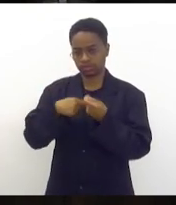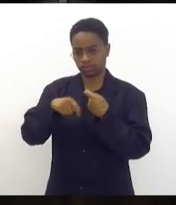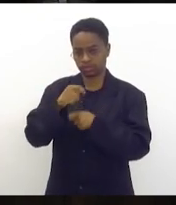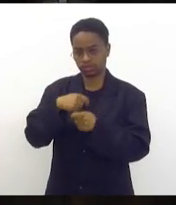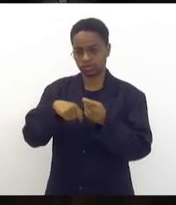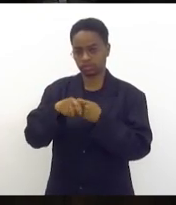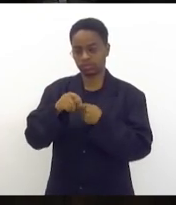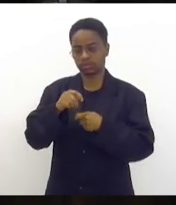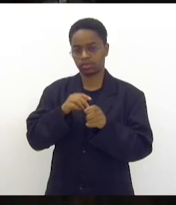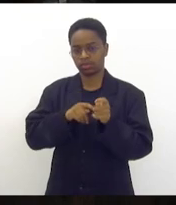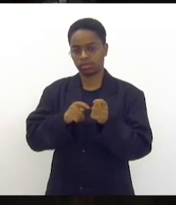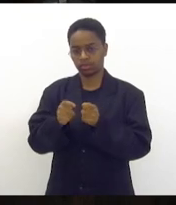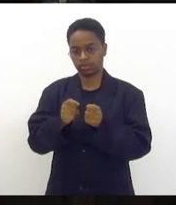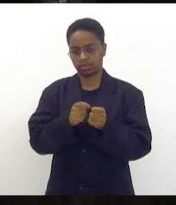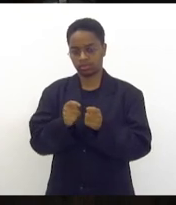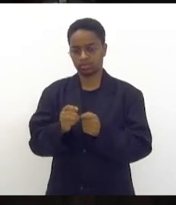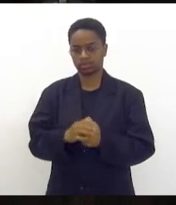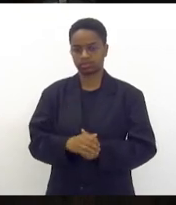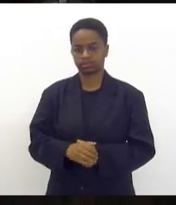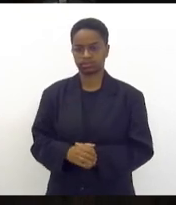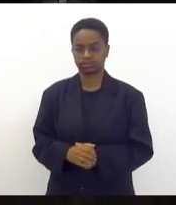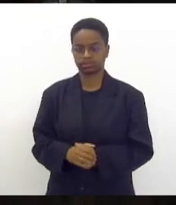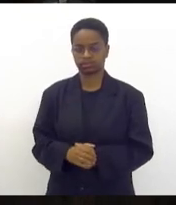Finanças e Fiscalização Financeira e Controle.